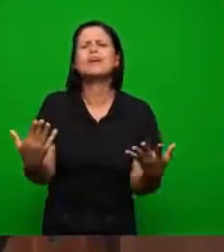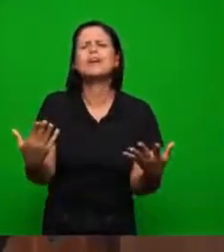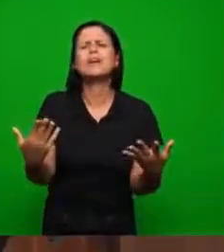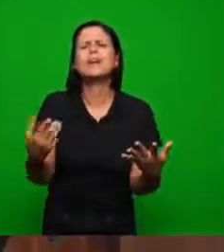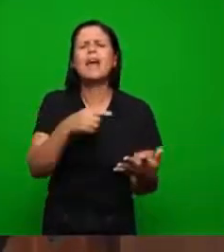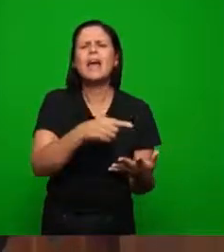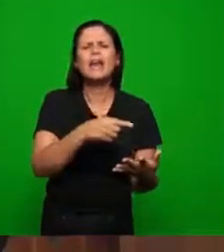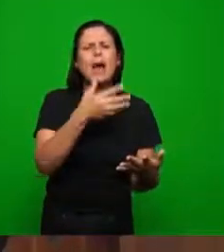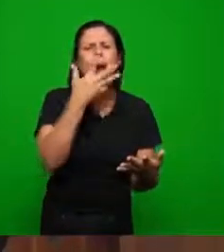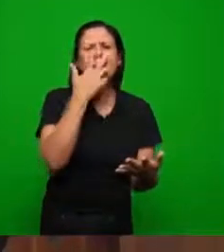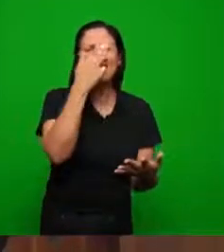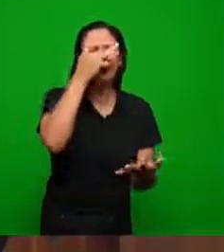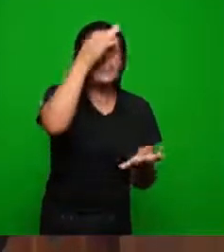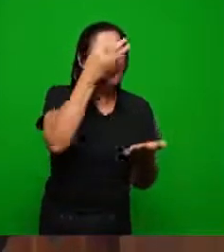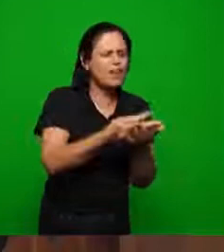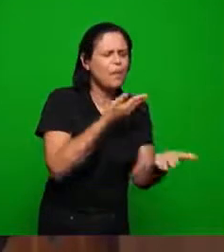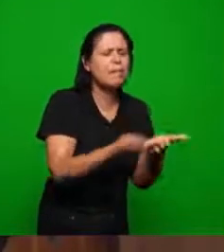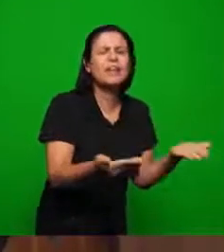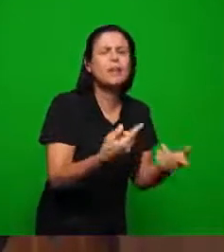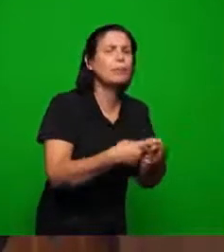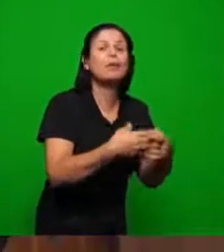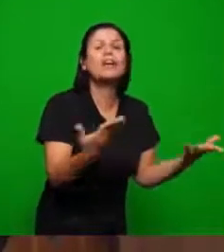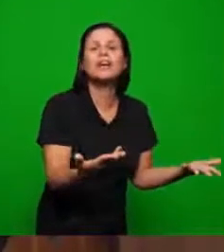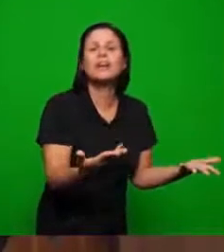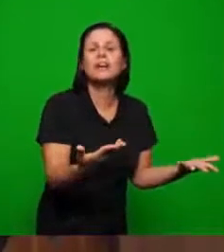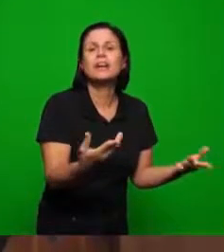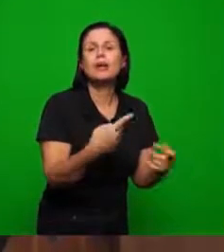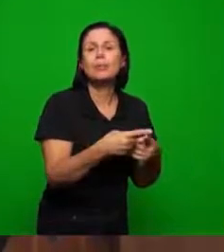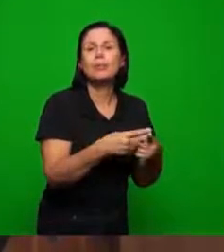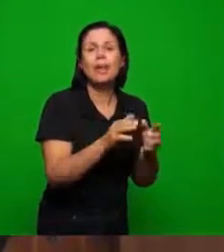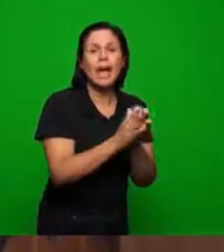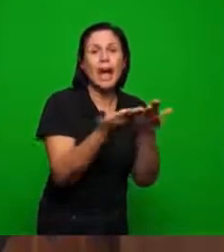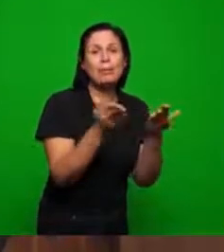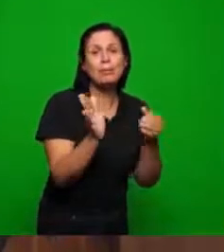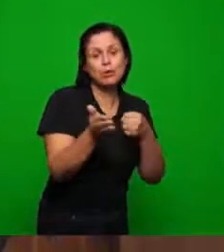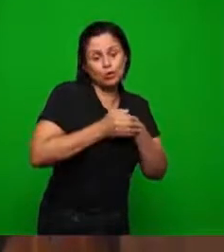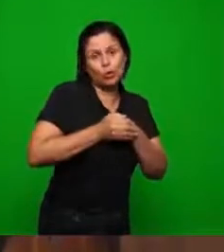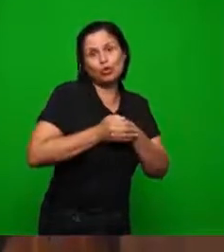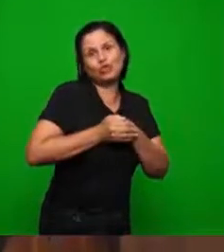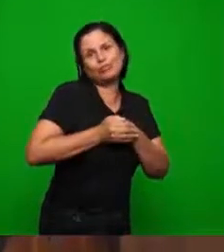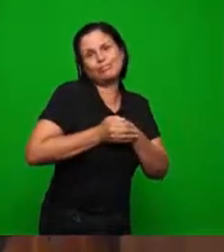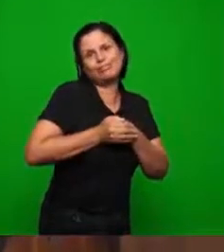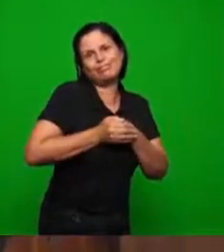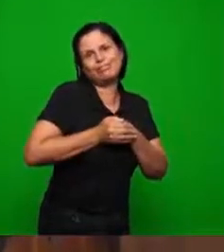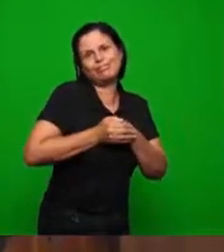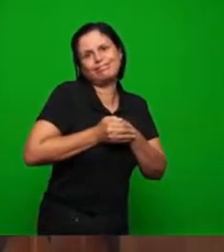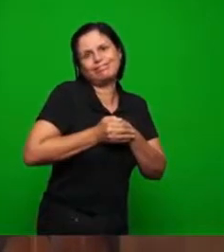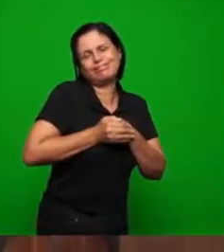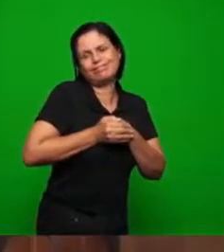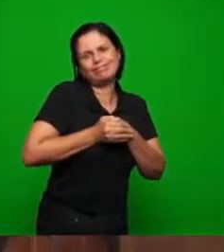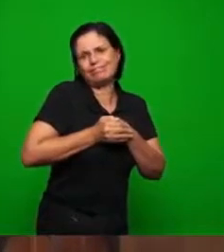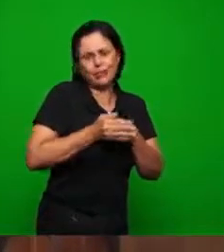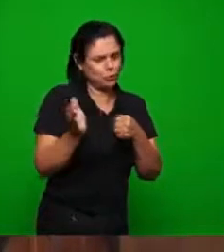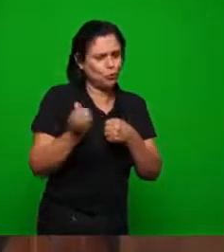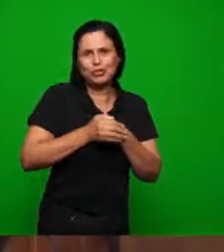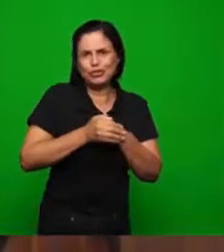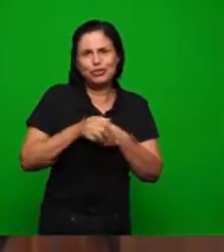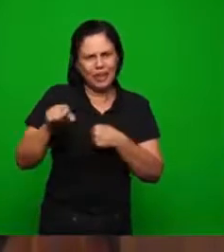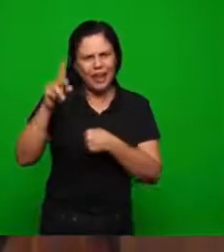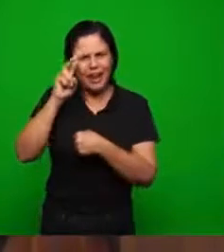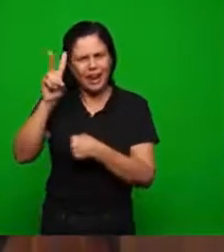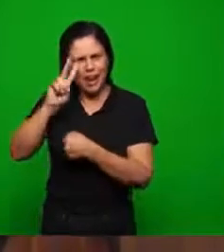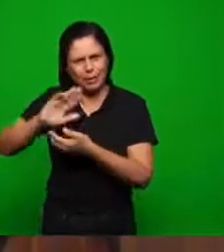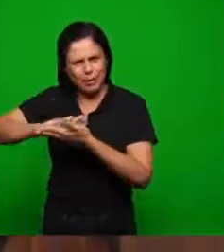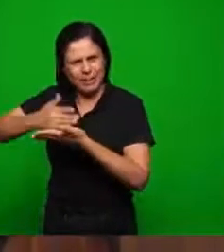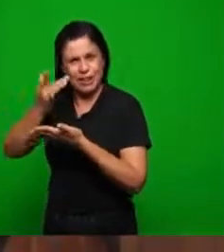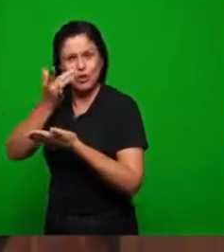estava morta? Porque a palavra estava enterrada, o tesouro estava enterrado. Escondido, ocultado, não, né? Ocultado, tá. Ele foi